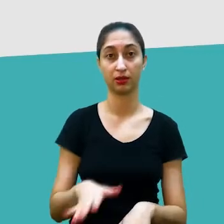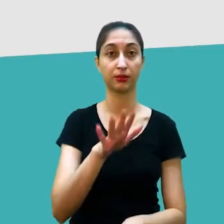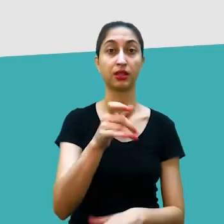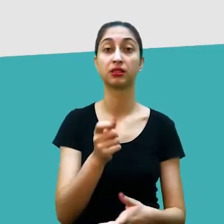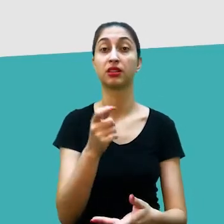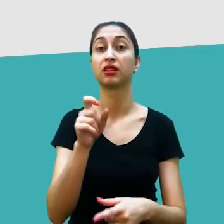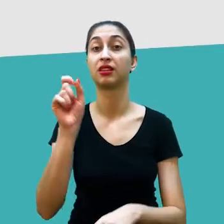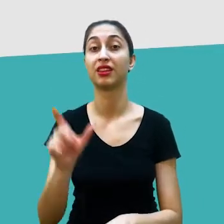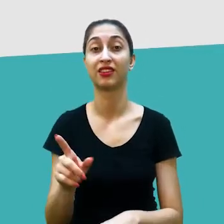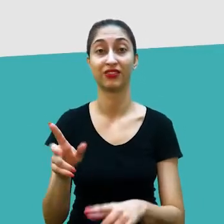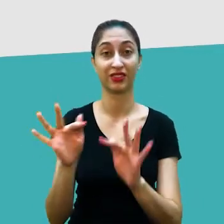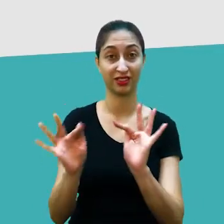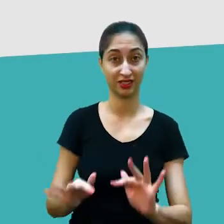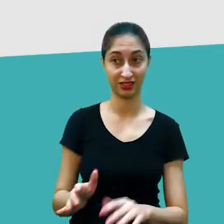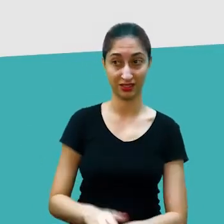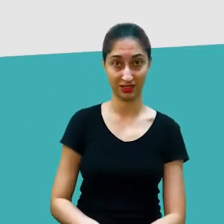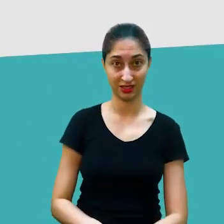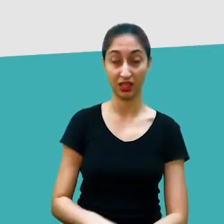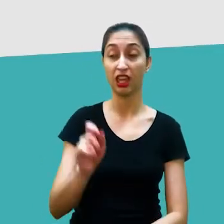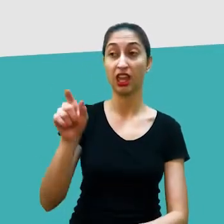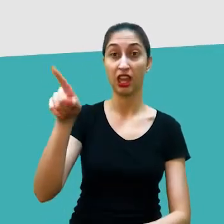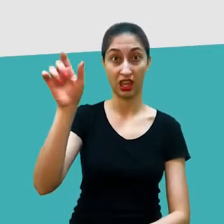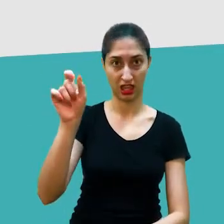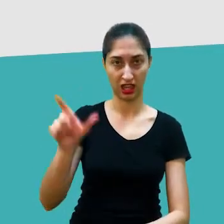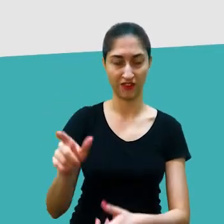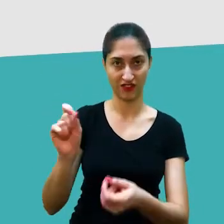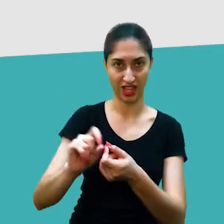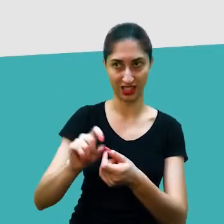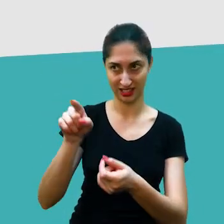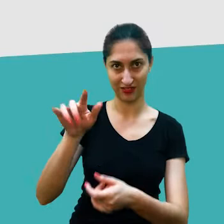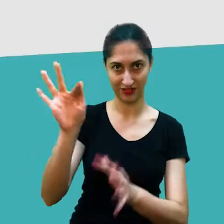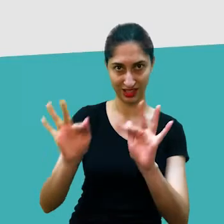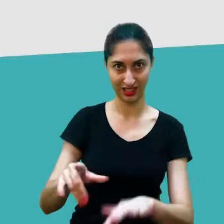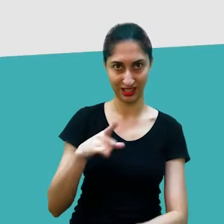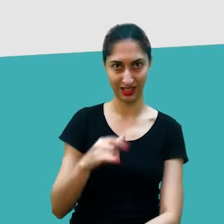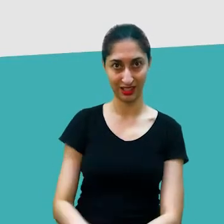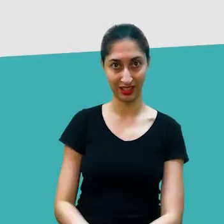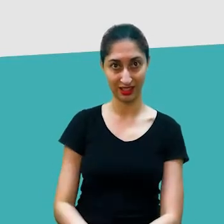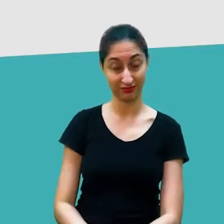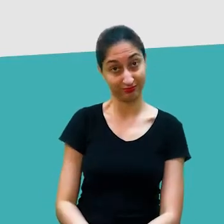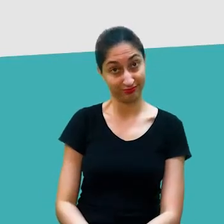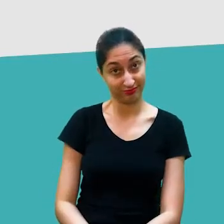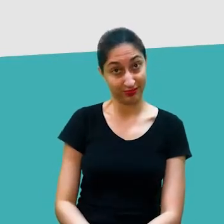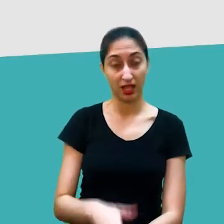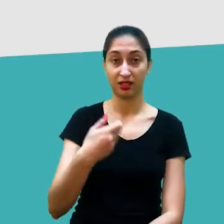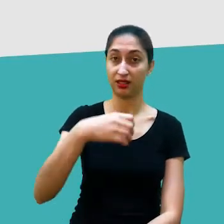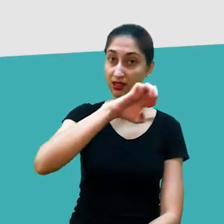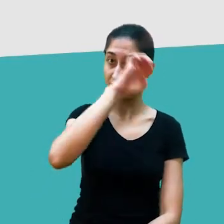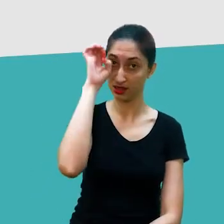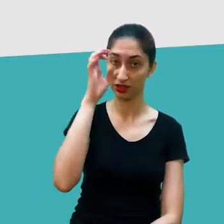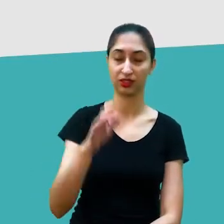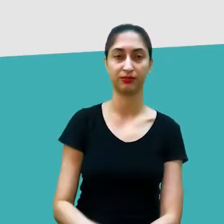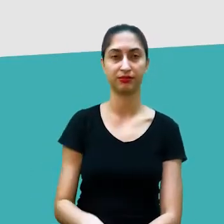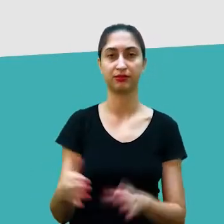quem fez está feliz com o que ele recebeu? Então isso a gente volta para propósito, para ética,